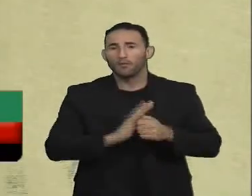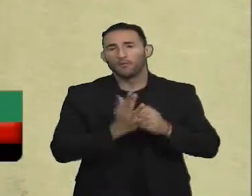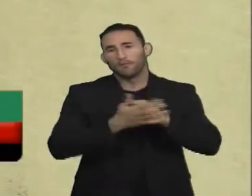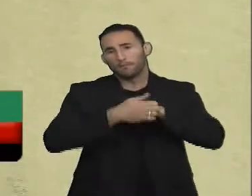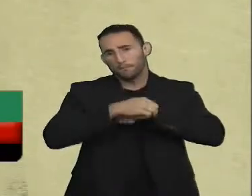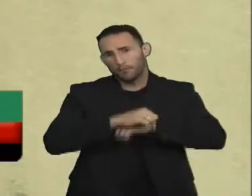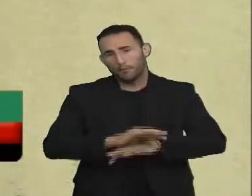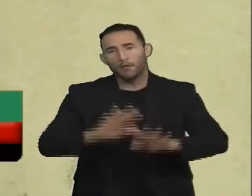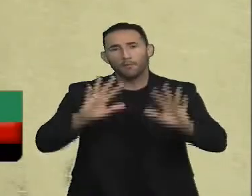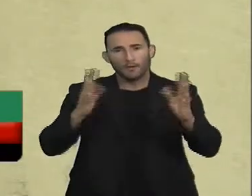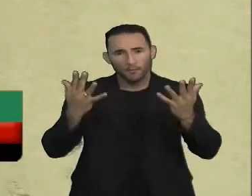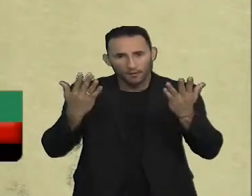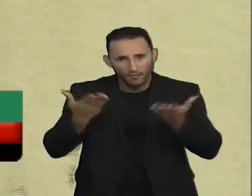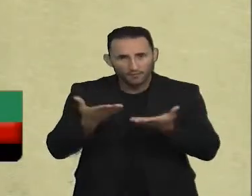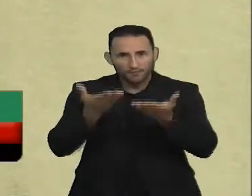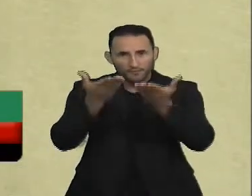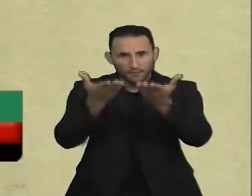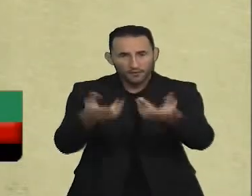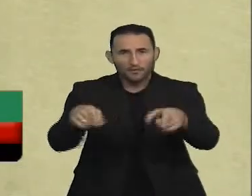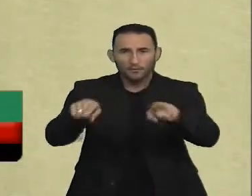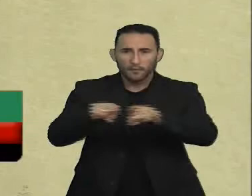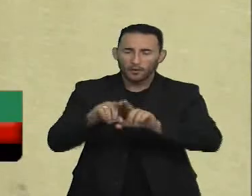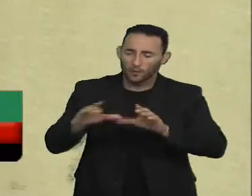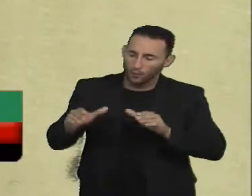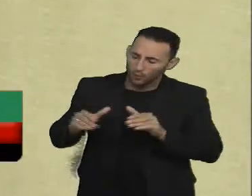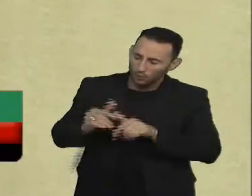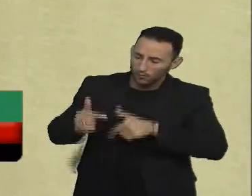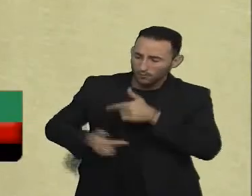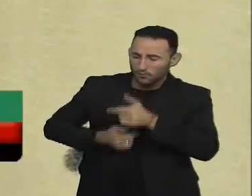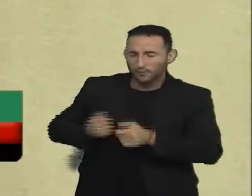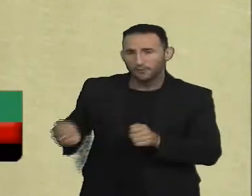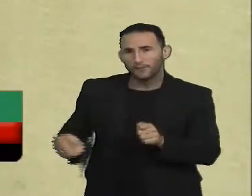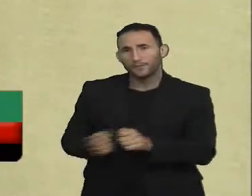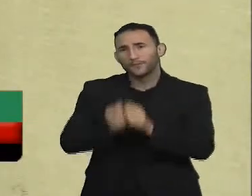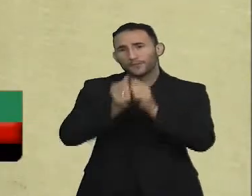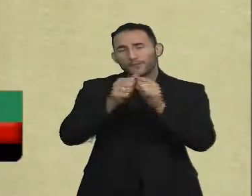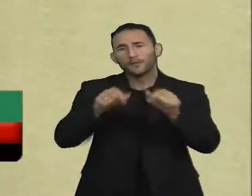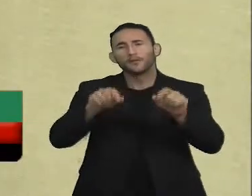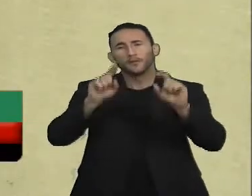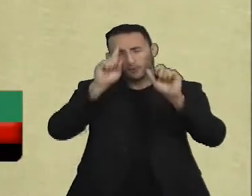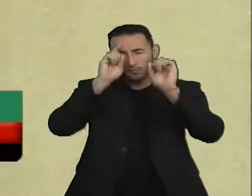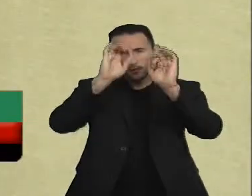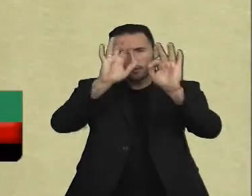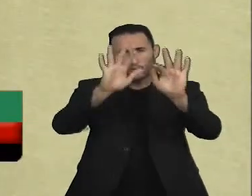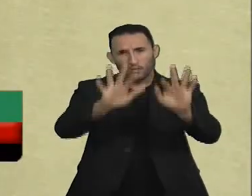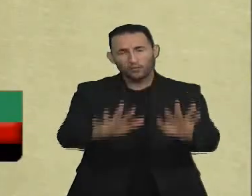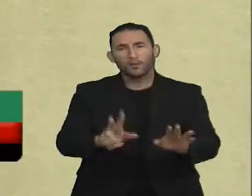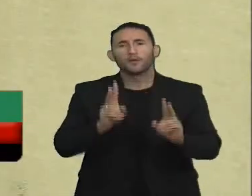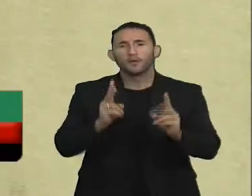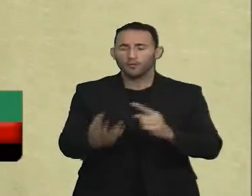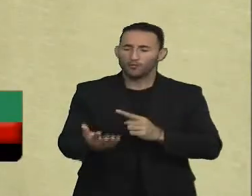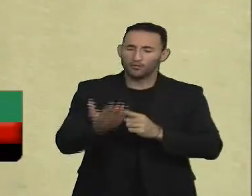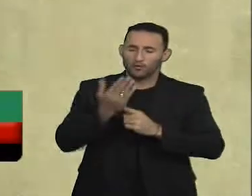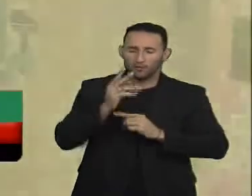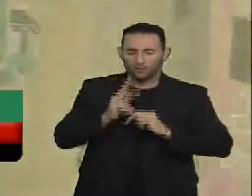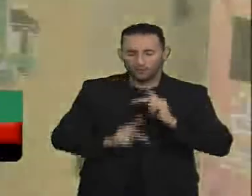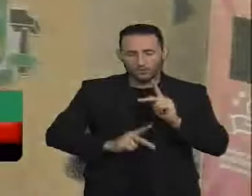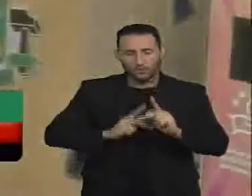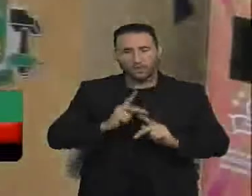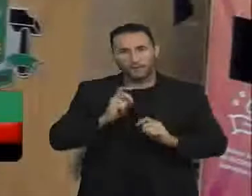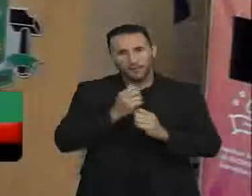você, toda a sua equipe, que Deus continue abençoando vocês, para que continue ajudando o nosso povo. Forte abraço.